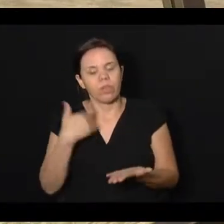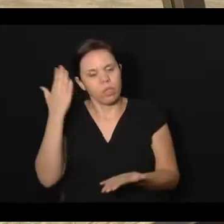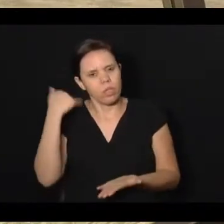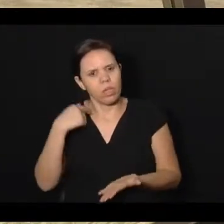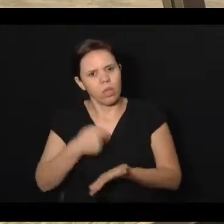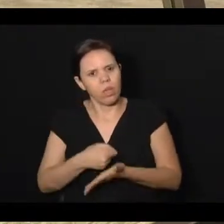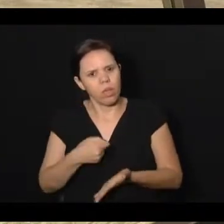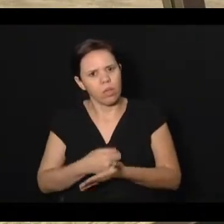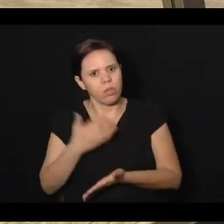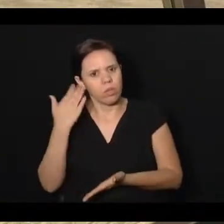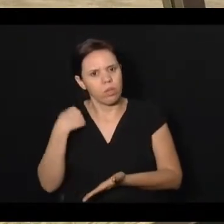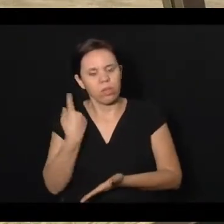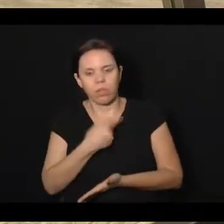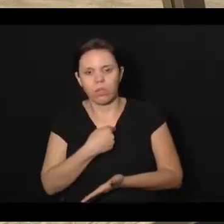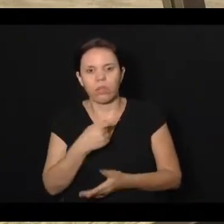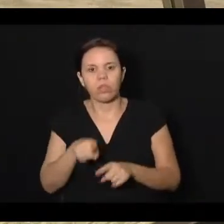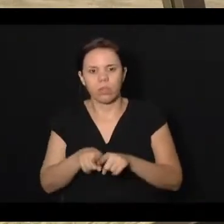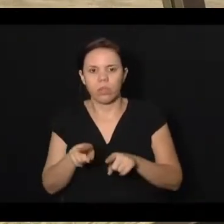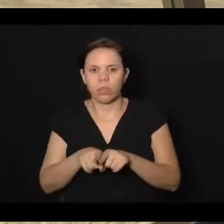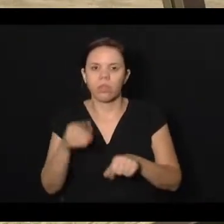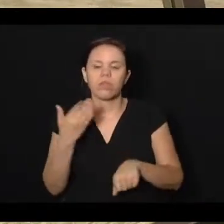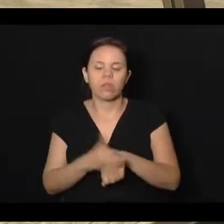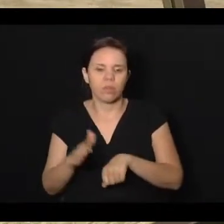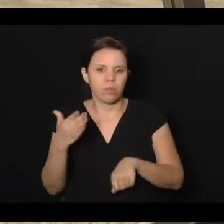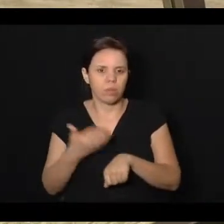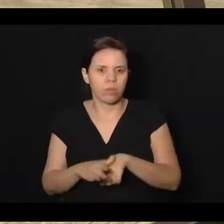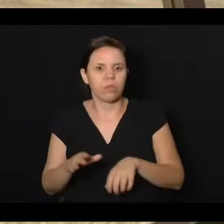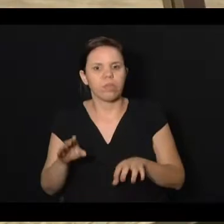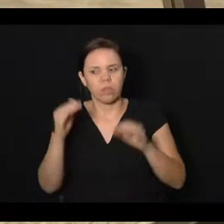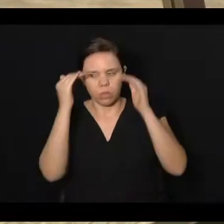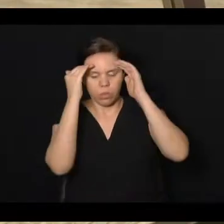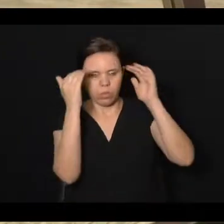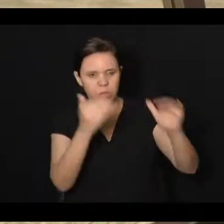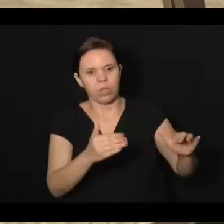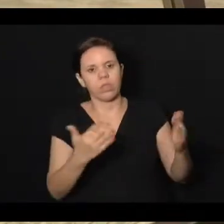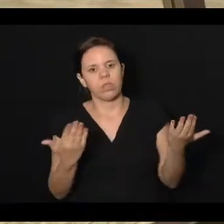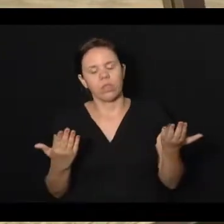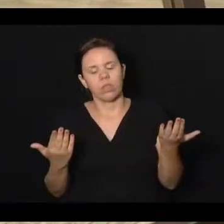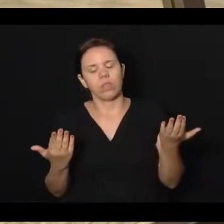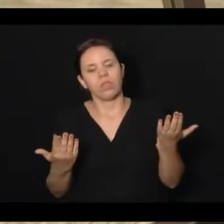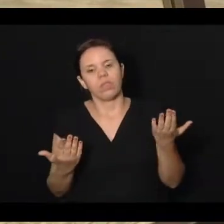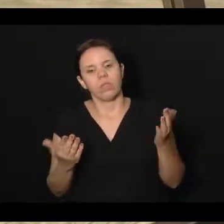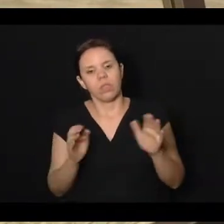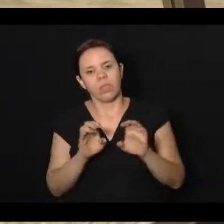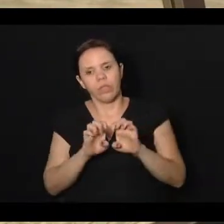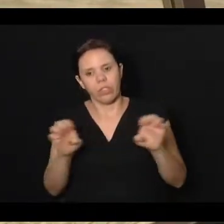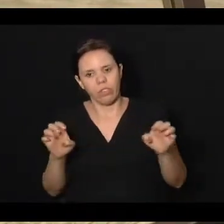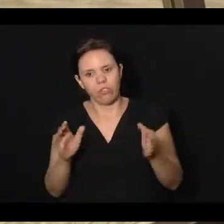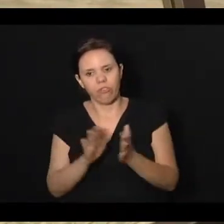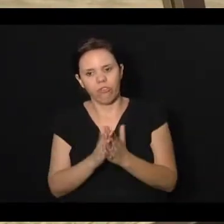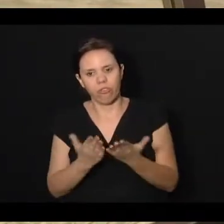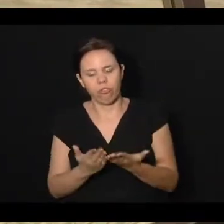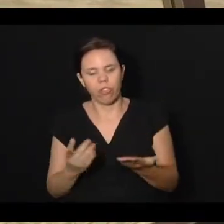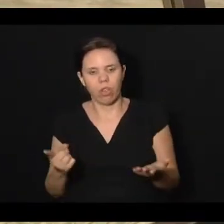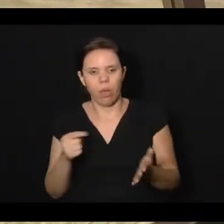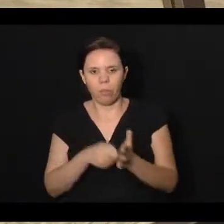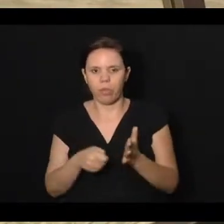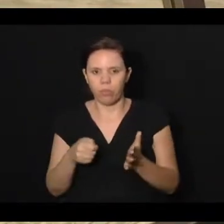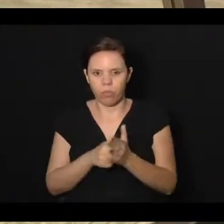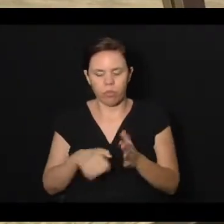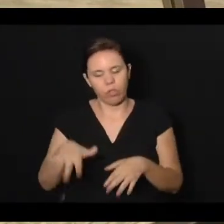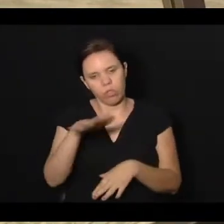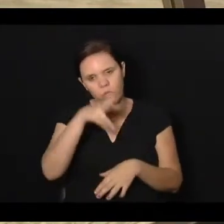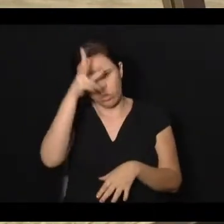é não sou obrigado a praticar esse evangelho nessa política pública a gente vai construir um trabalho